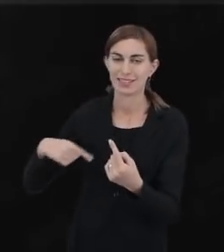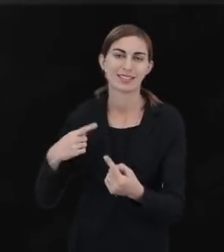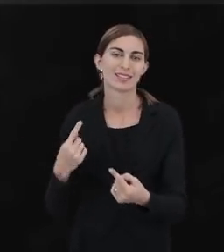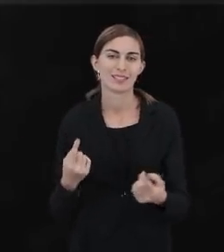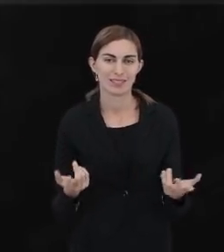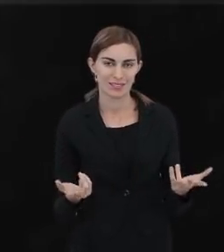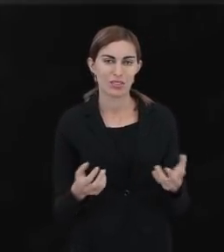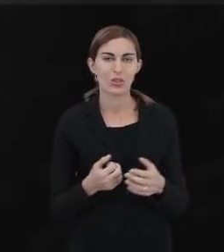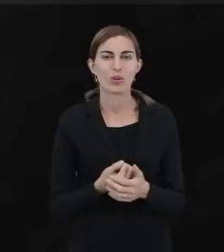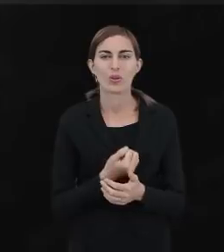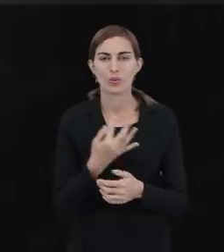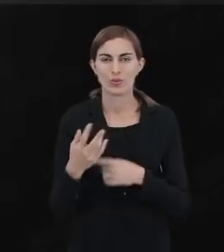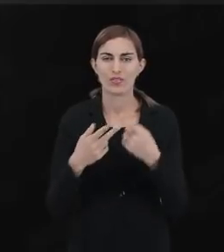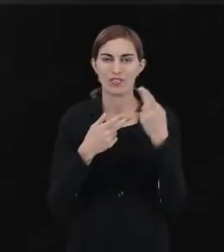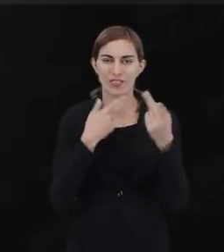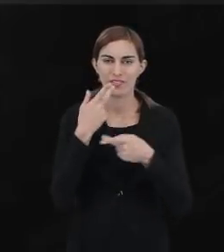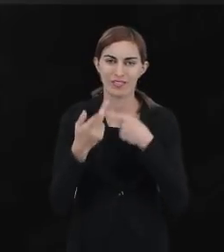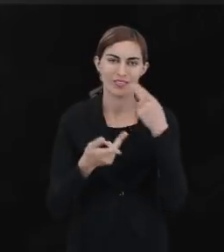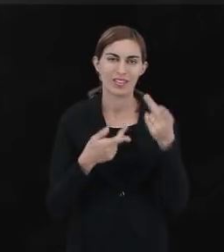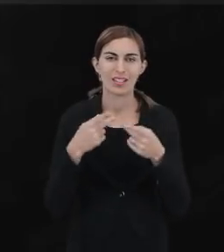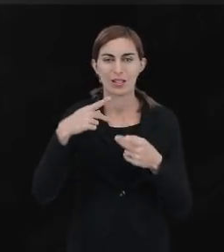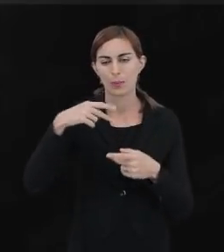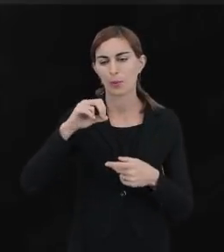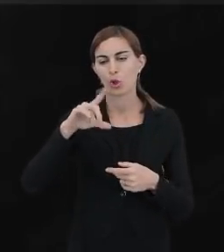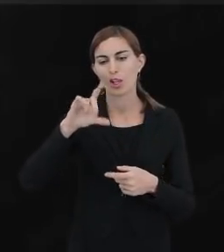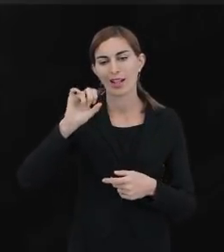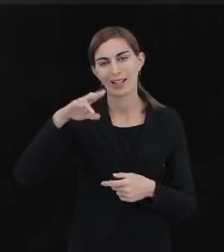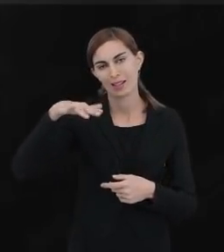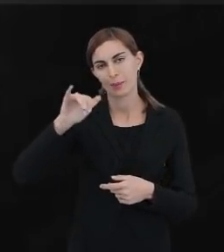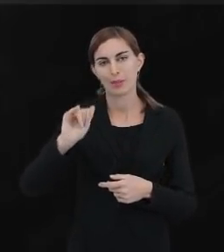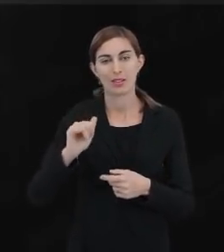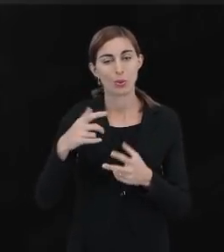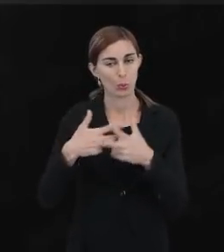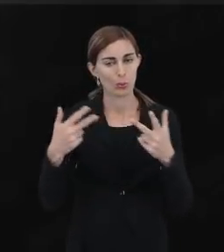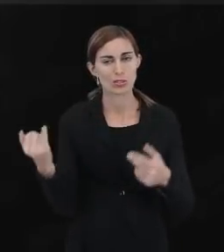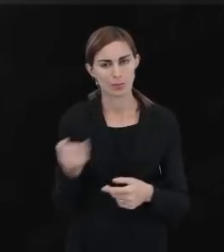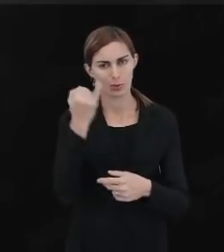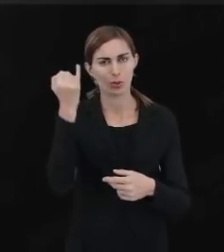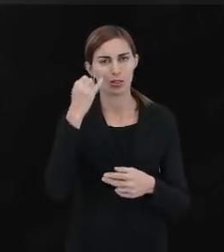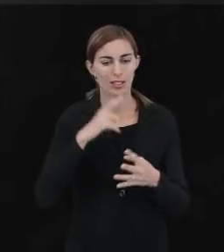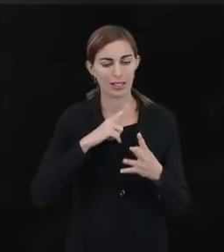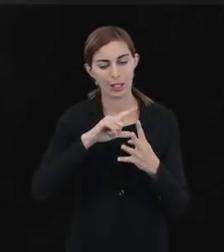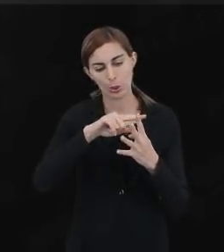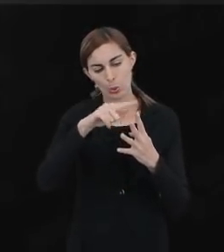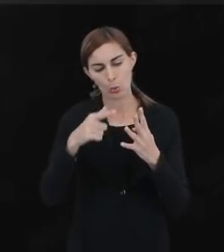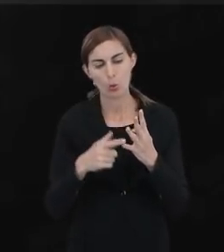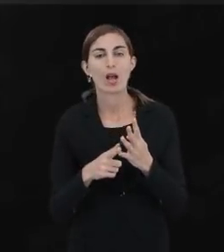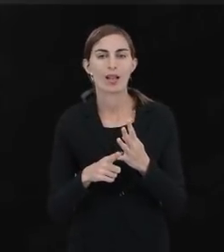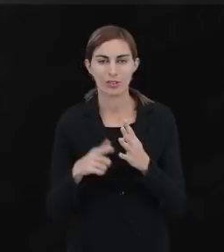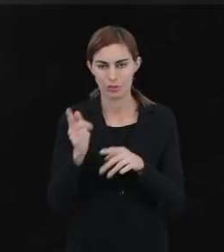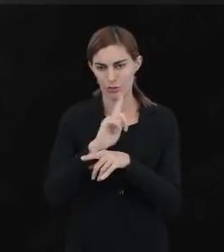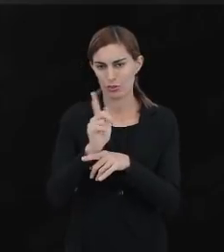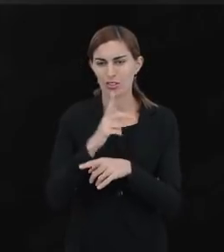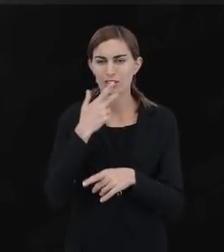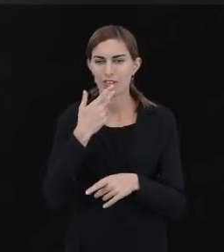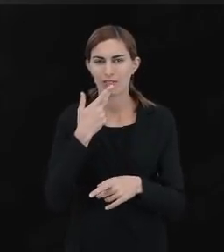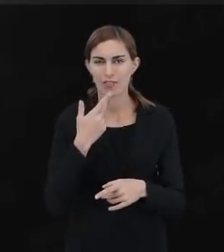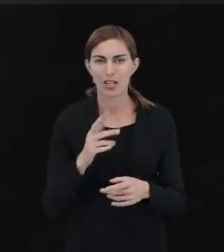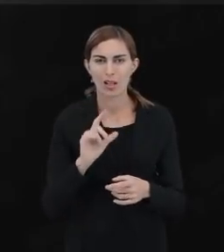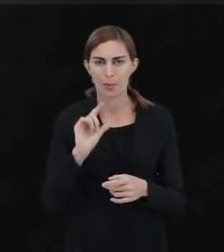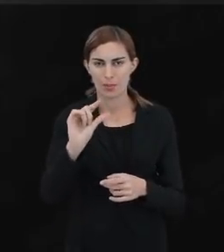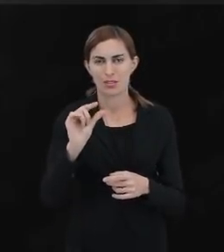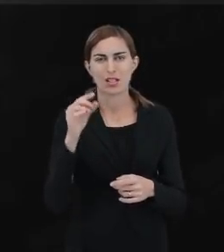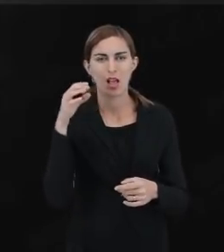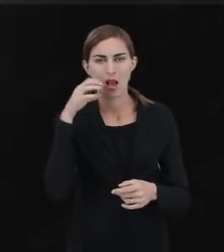uma um gol polêmico mais uma contribuição contribuições importantes a gente ainda tem quatro gestões praticamente pra falar mas a gente vai um